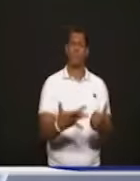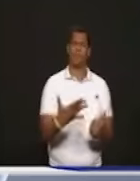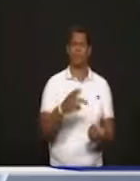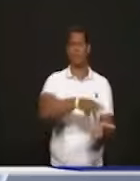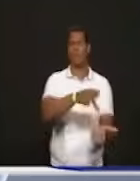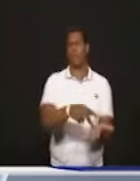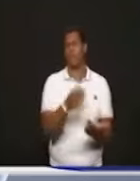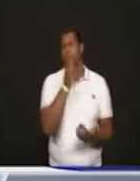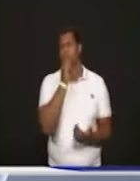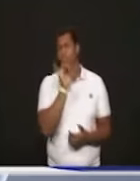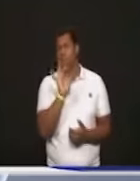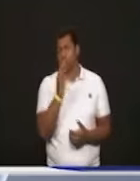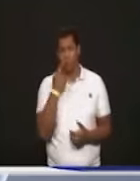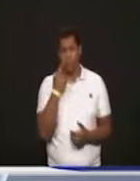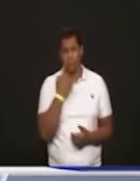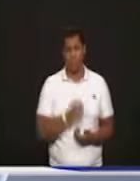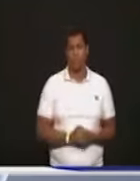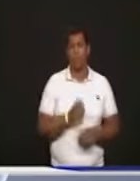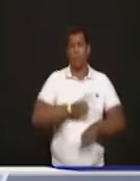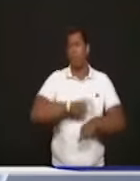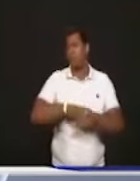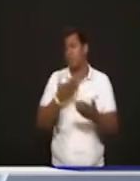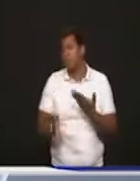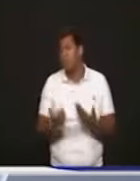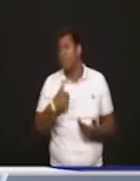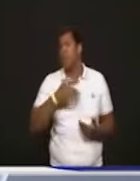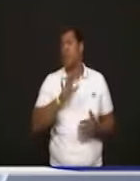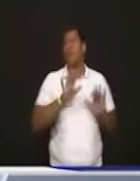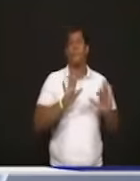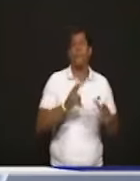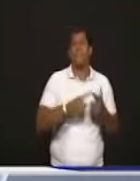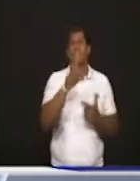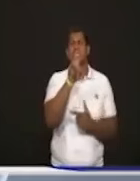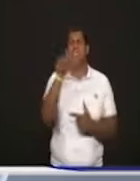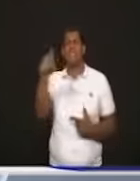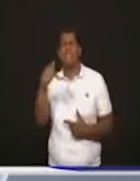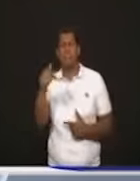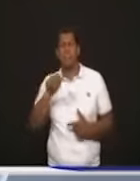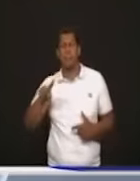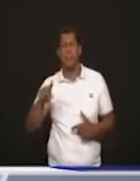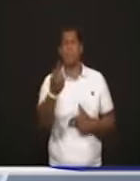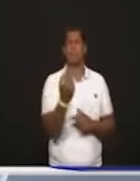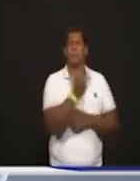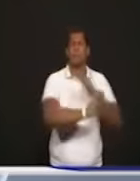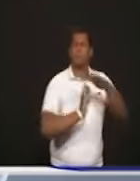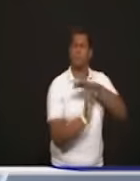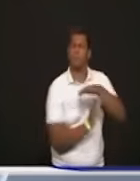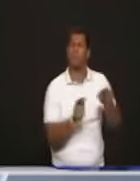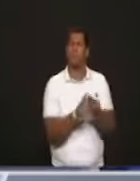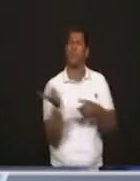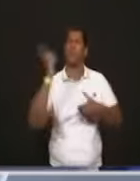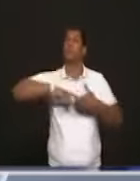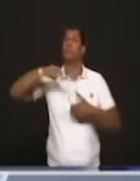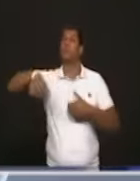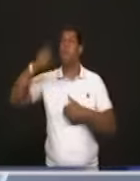como se fosse a coisa mais banal do mundo ladrão de banco parece que é uma coisa que eu chegar pro segr falar